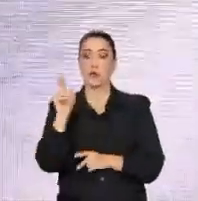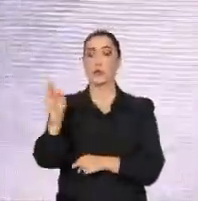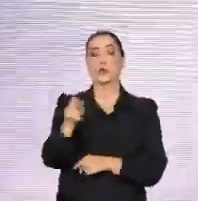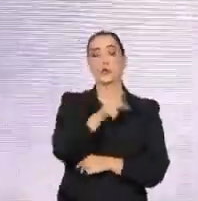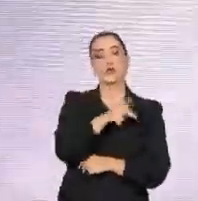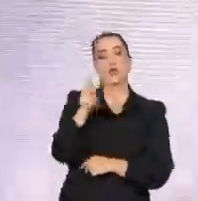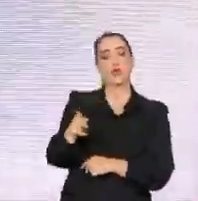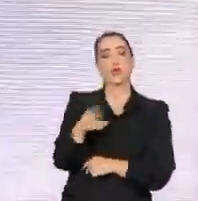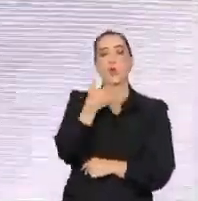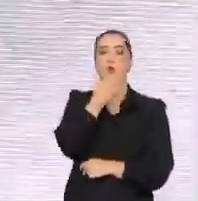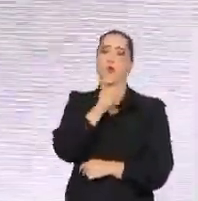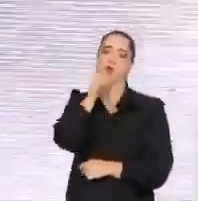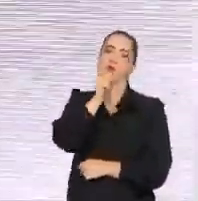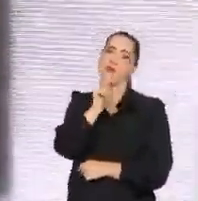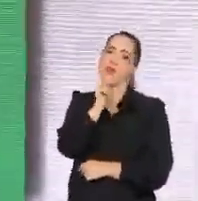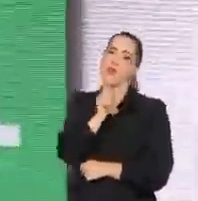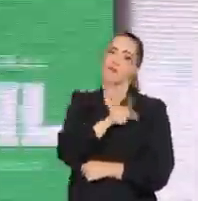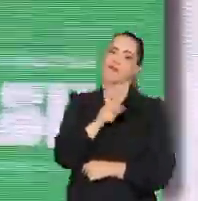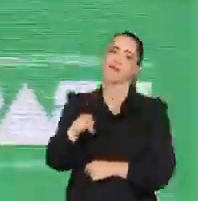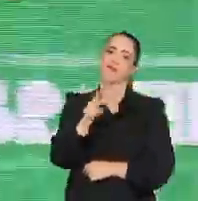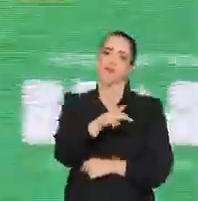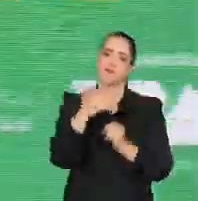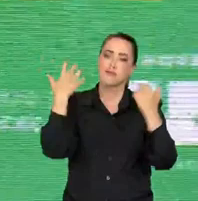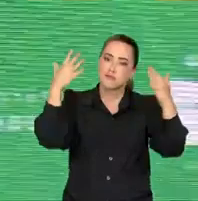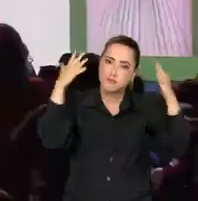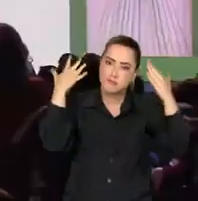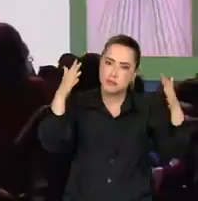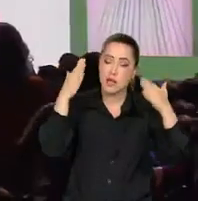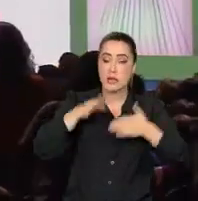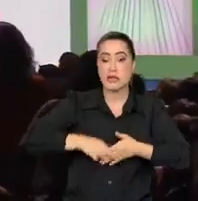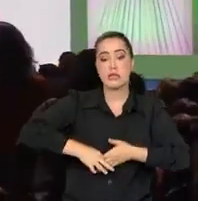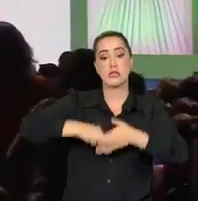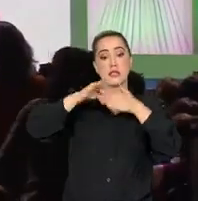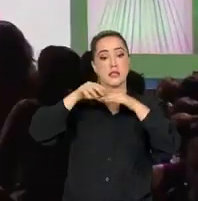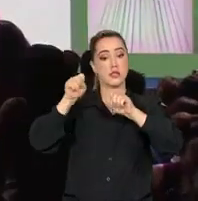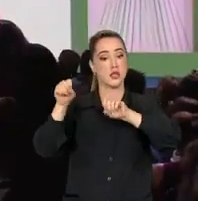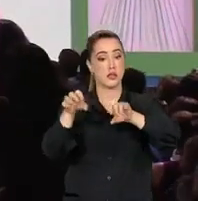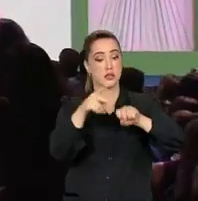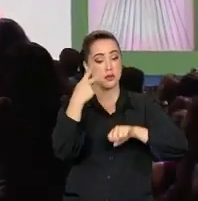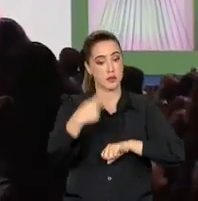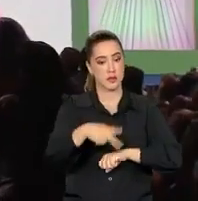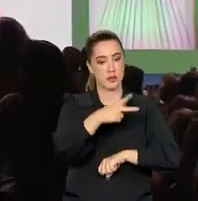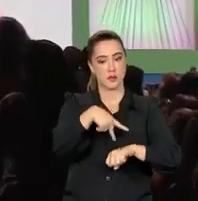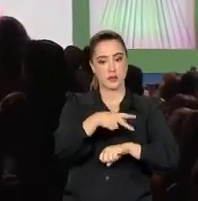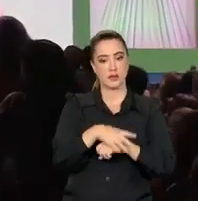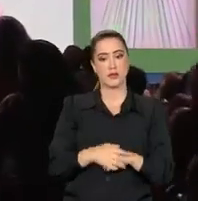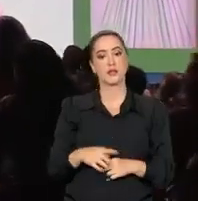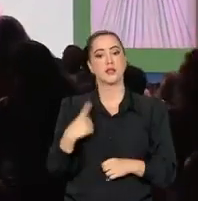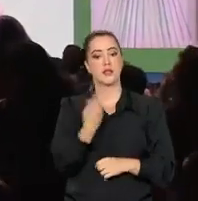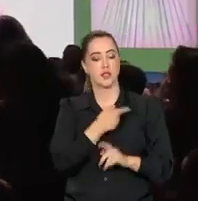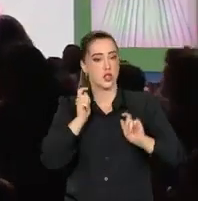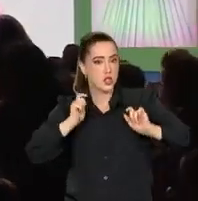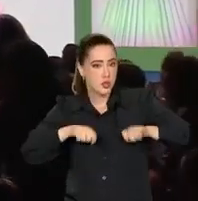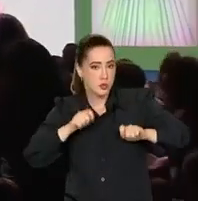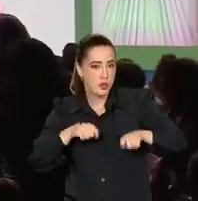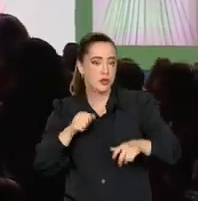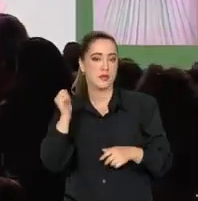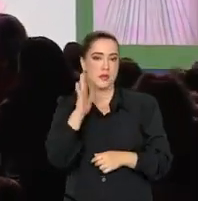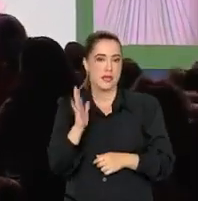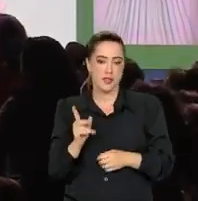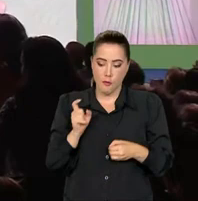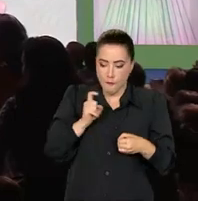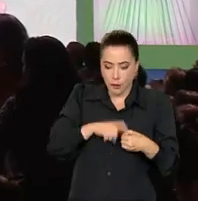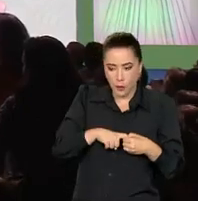professor, toda professora, toda liderança educacional desse país, e que a gente possa, o Brasil